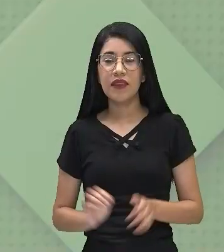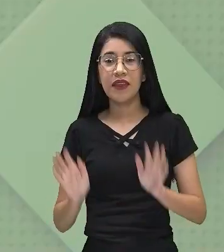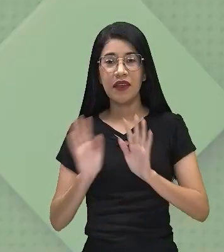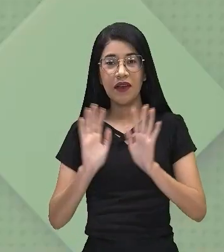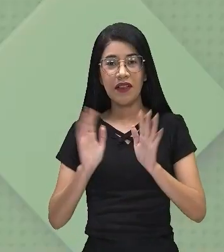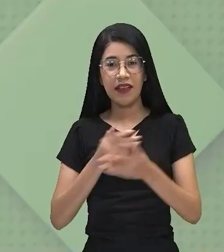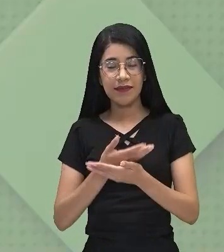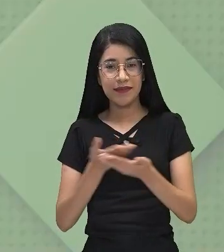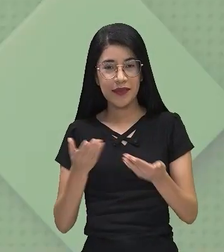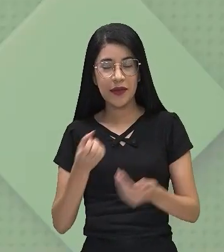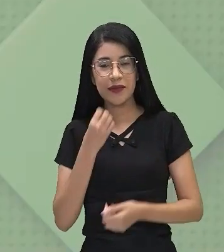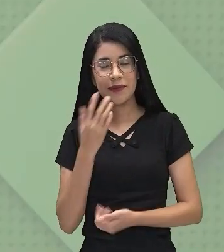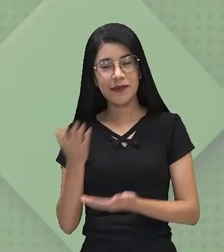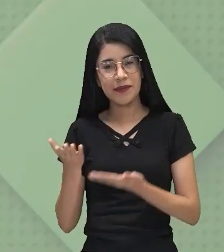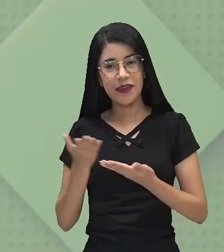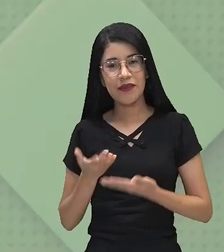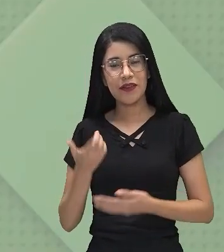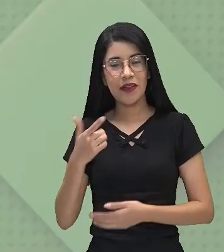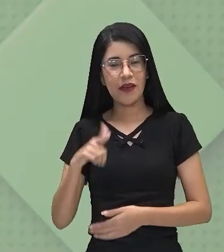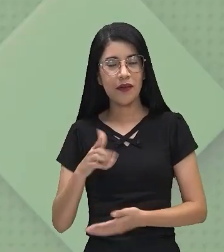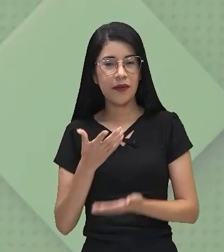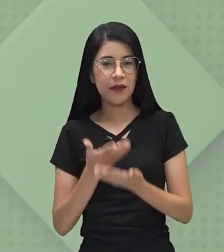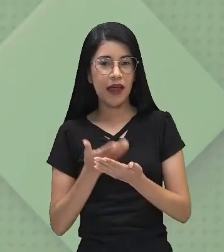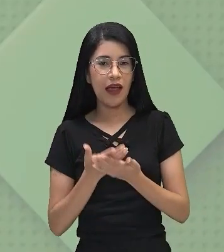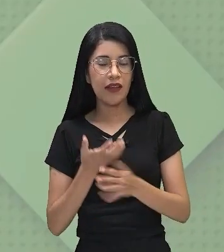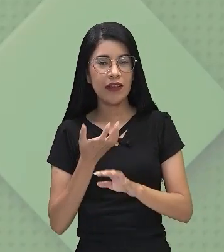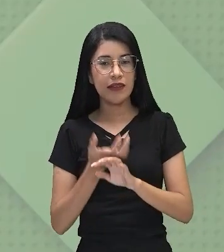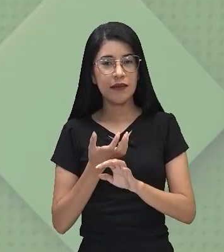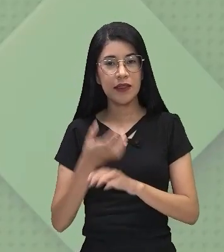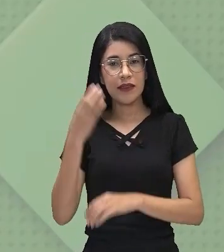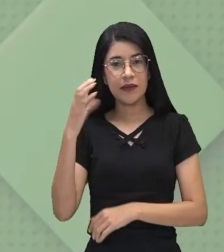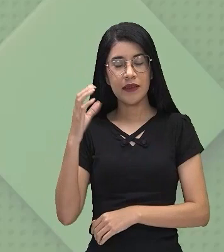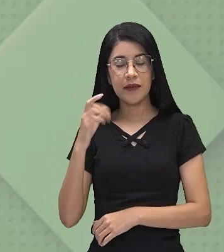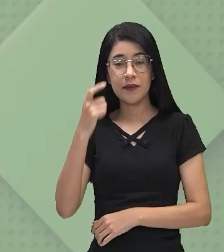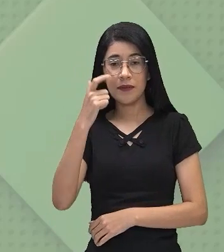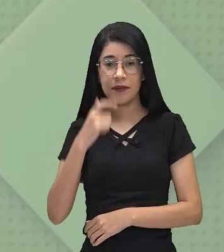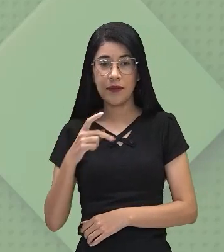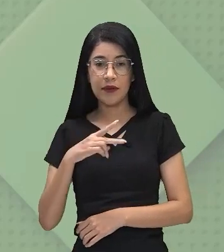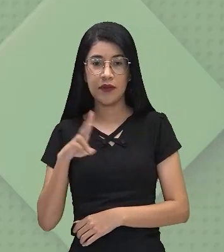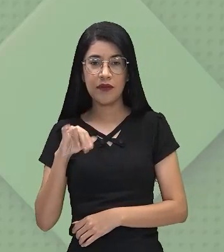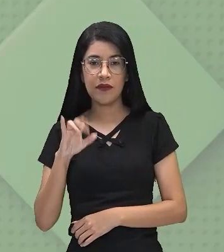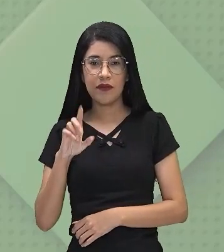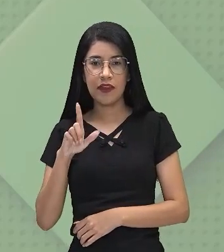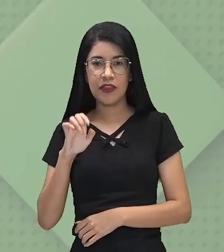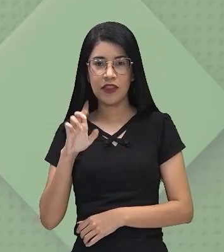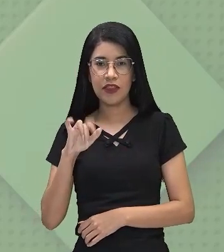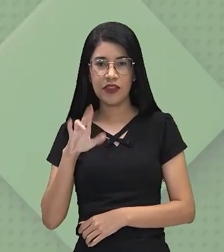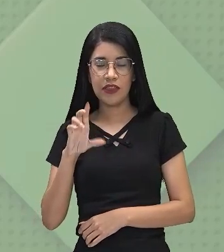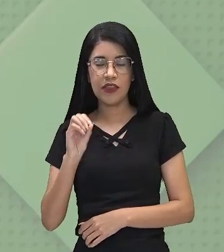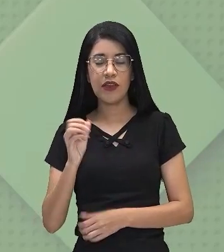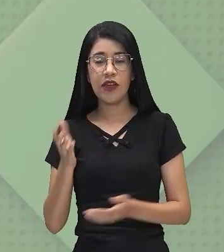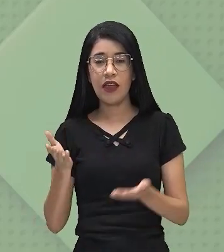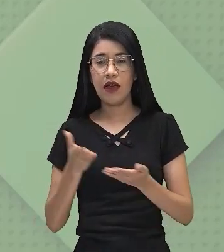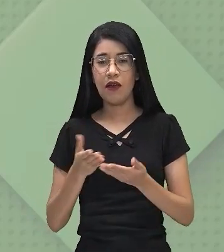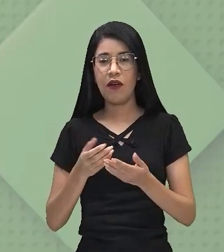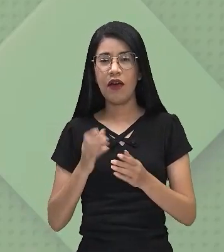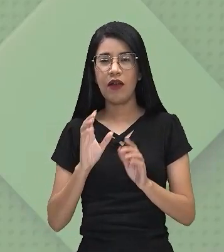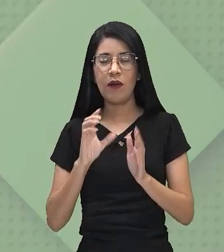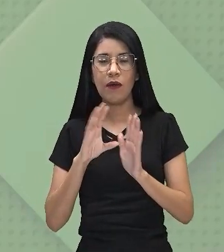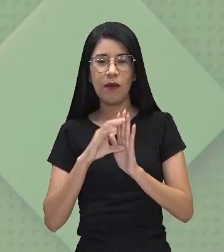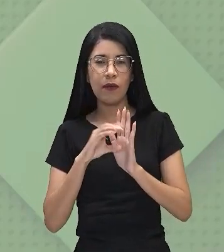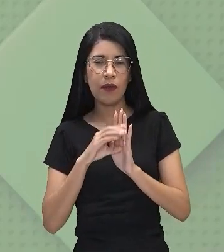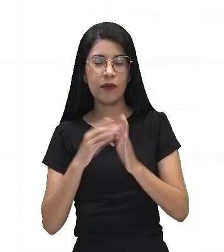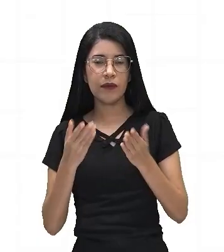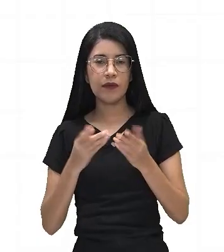Olá a todos, sejam bem-vindos a mais uma aula de ciências. Eu sou o professor Virgílio Guedes e a partir de agora a gente vai acompanhar aí o nosso conteúdo.